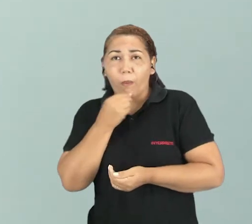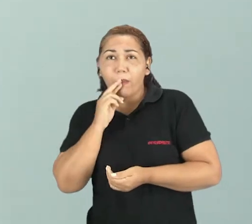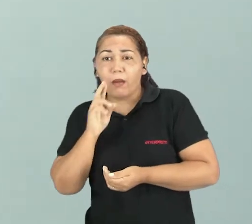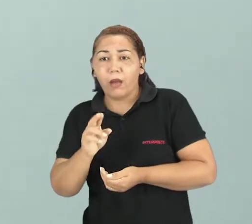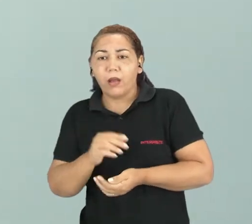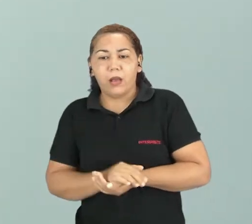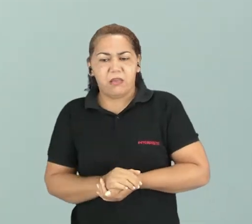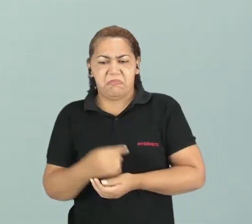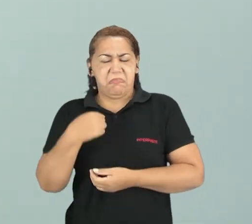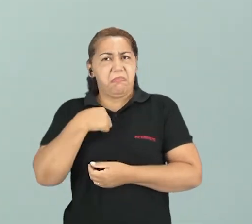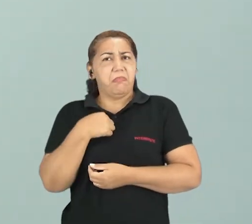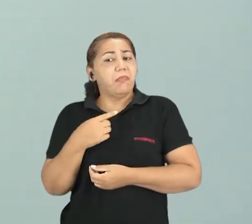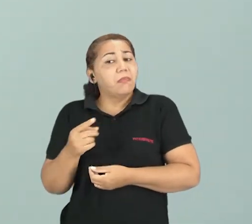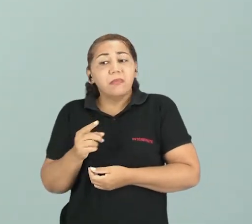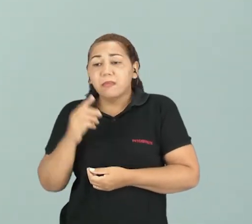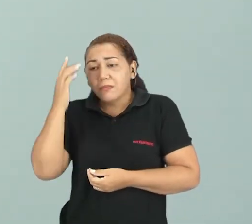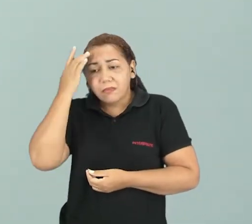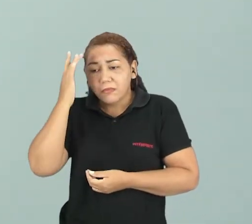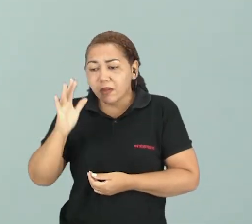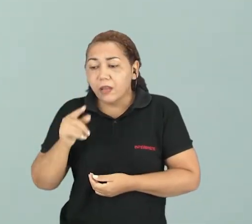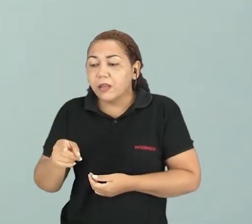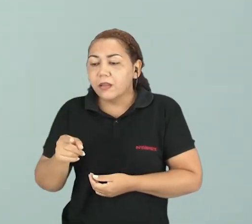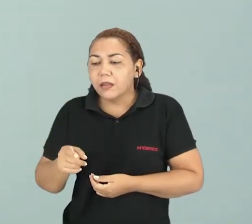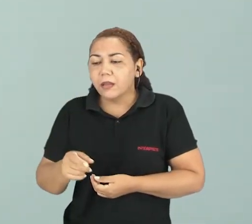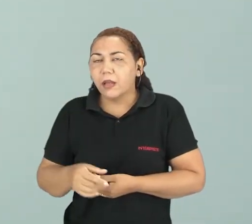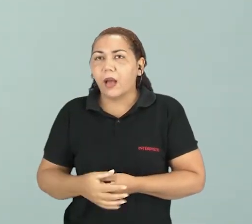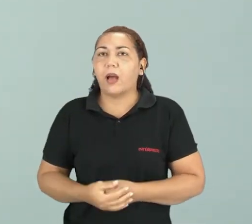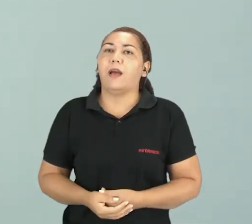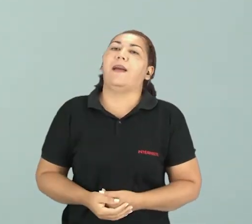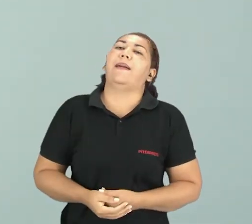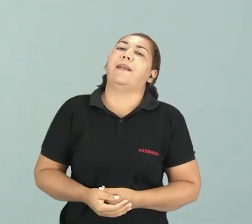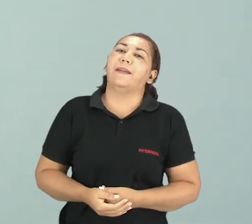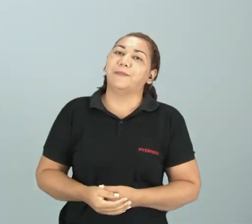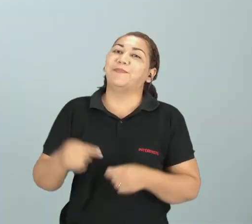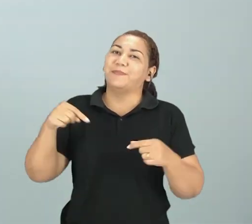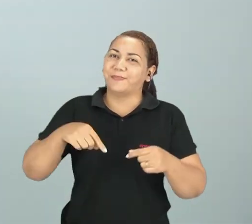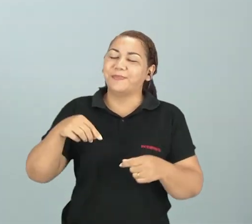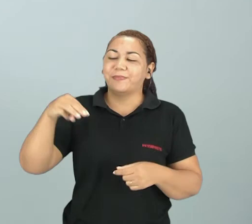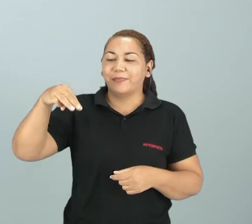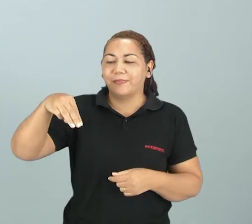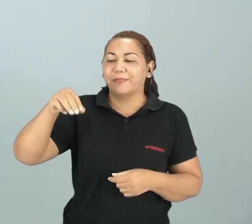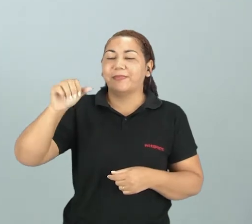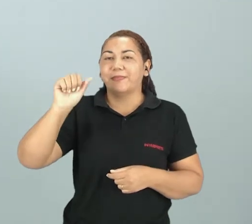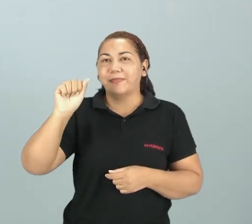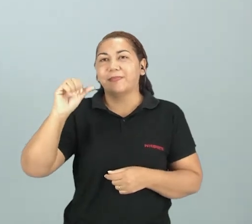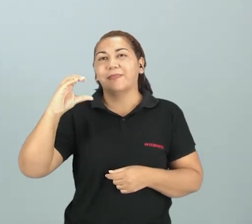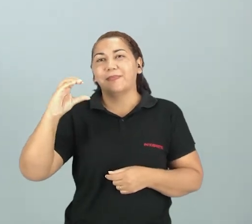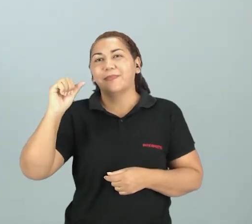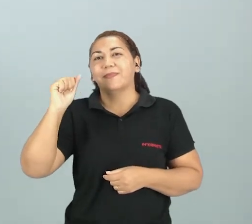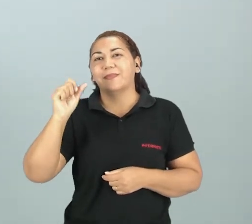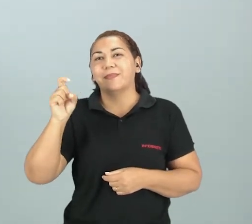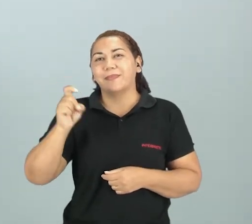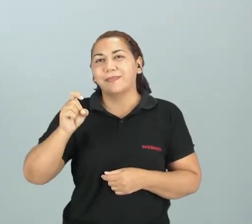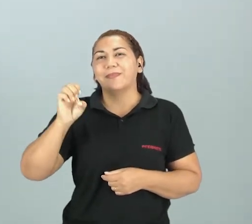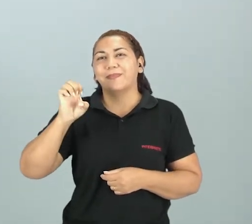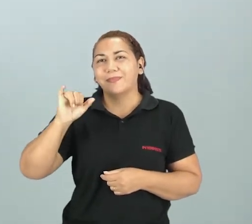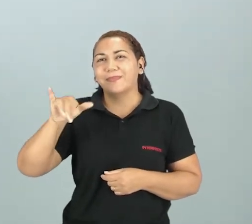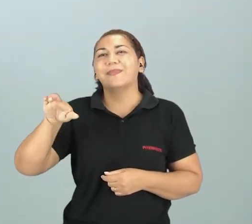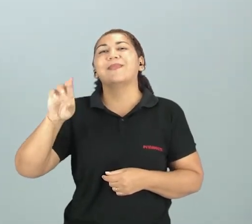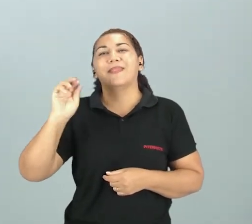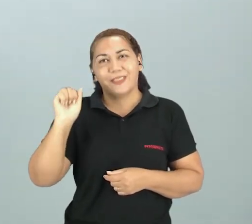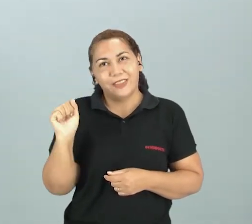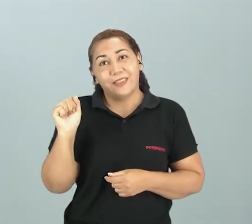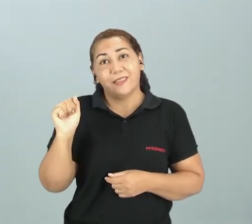ó. Ah, é que é aipim. E ele não estava entendendo, porque lá é aipim. Para nós aqui é macaxeira, né? Ou